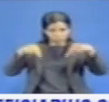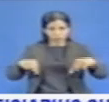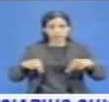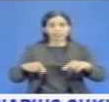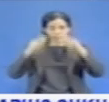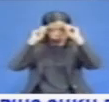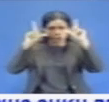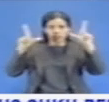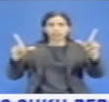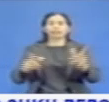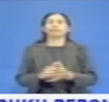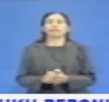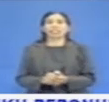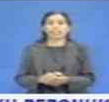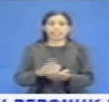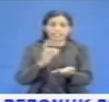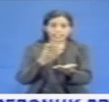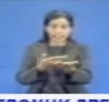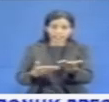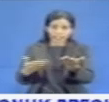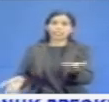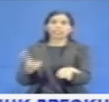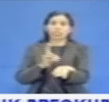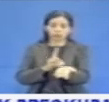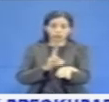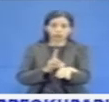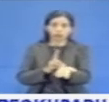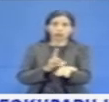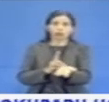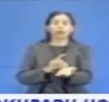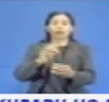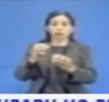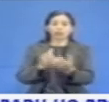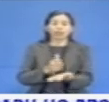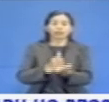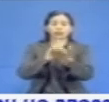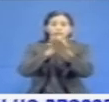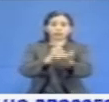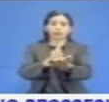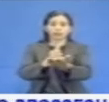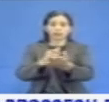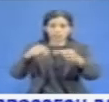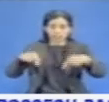no médico, né, se for apoio do governo Timor-Leste ou de luta contra a pandemia